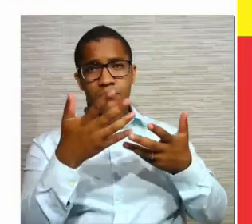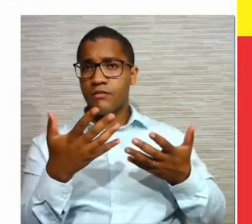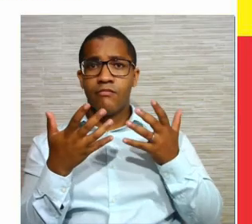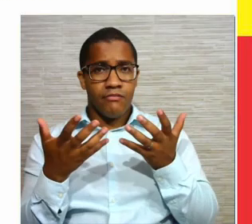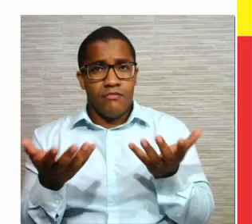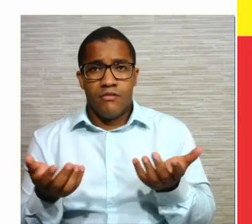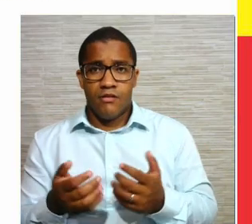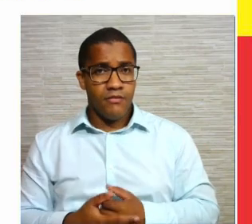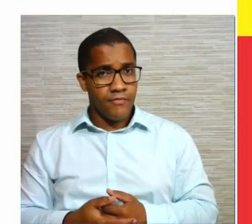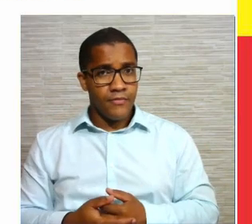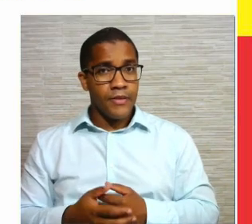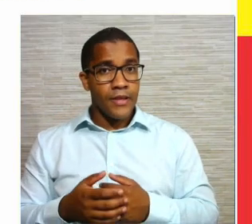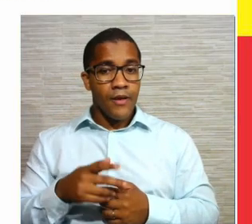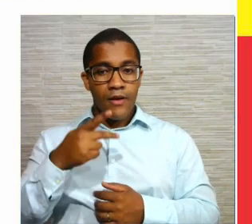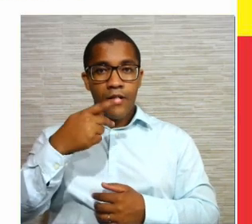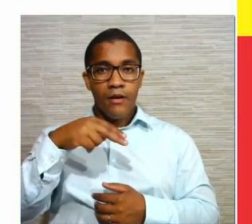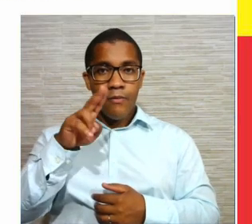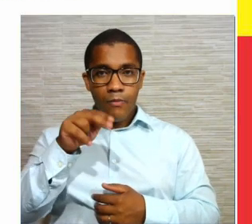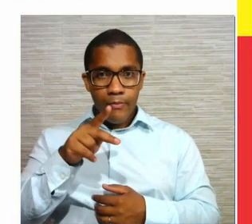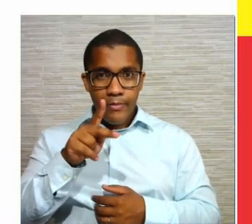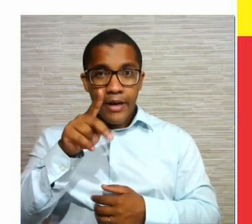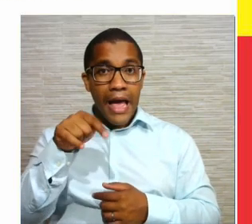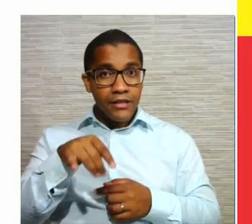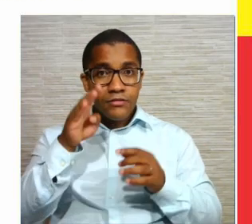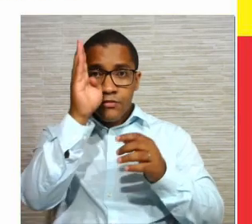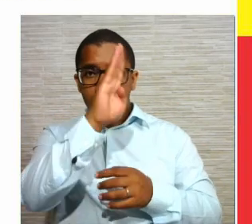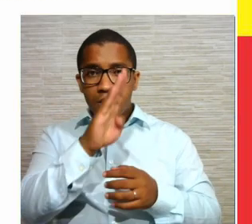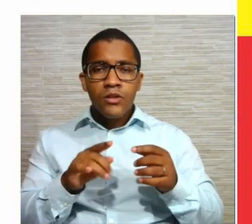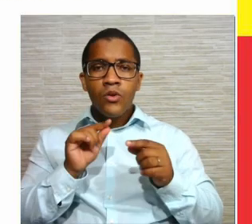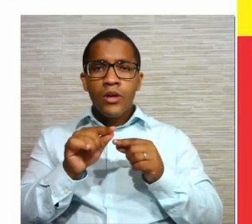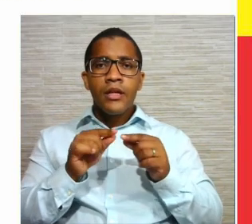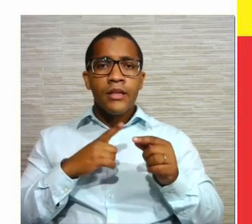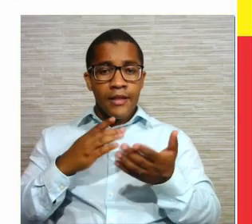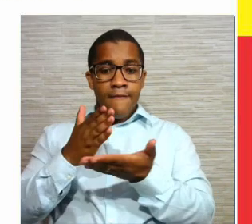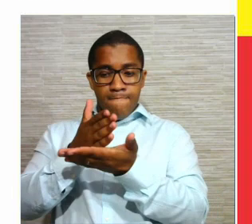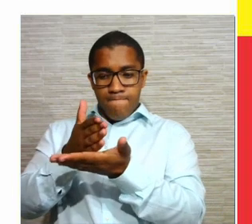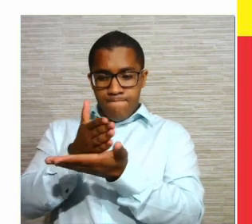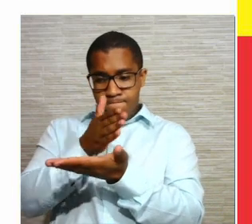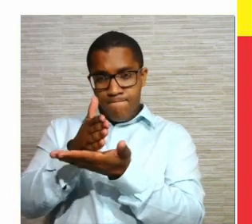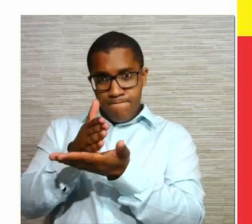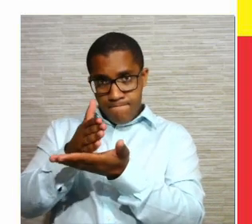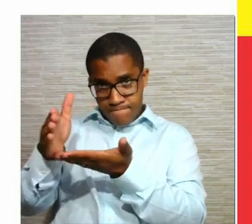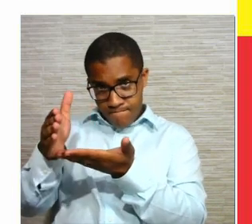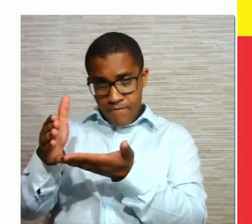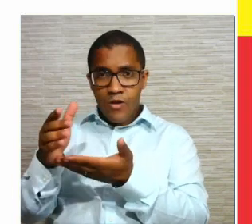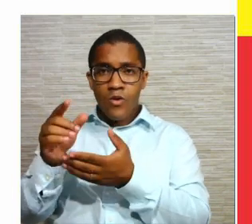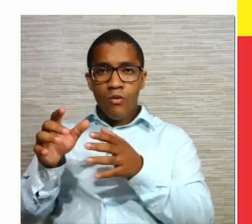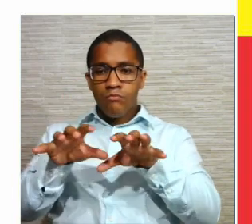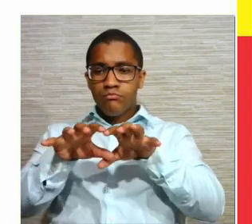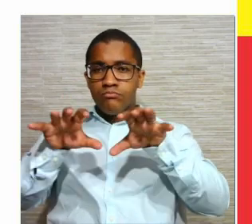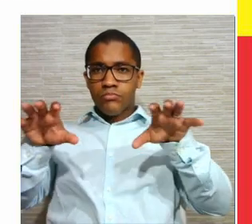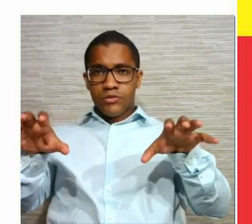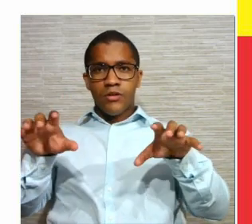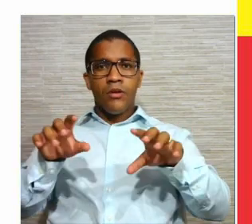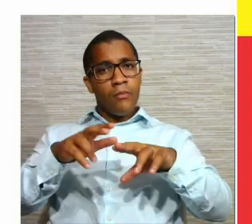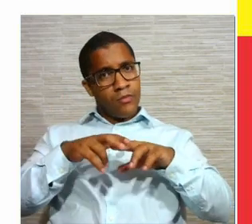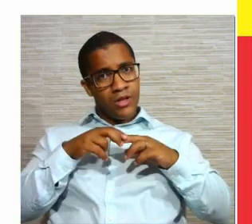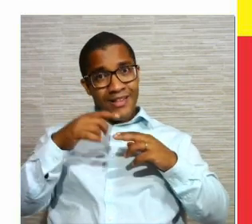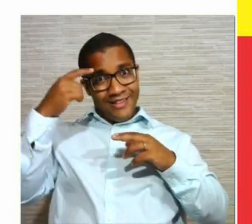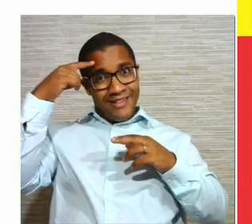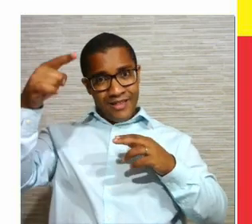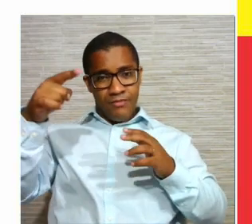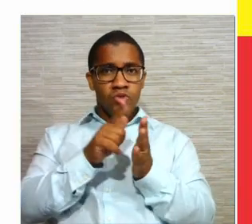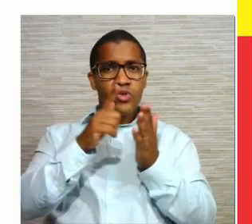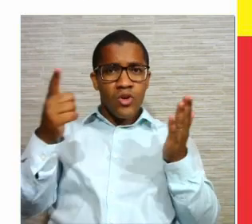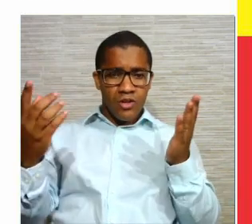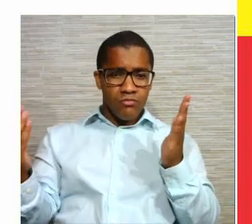expressar. O punk no Brasil, ele acabou sofrendo uma divisão. Existia, por conta, né, dessa publicação